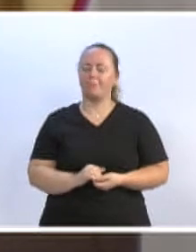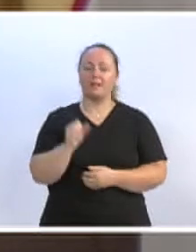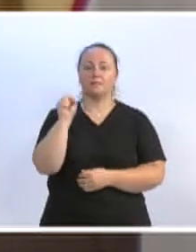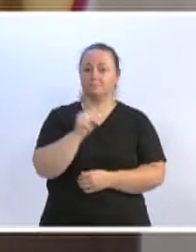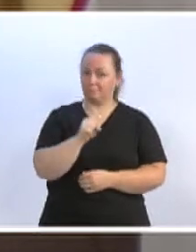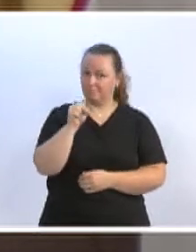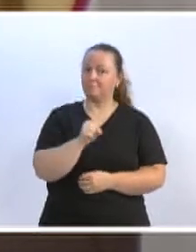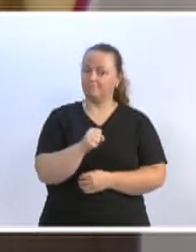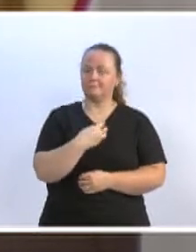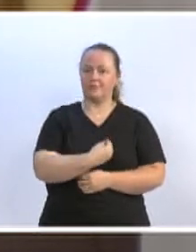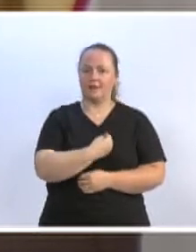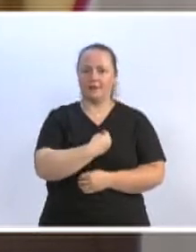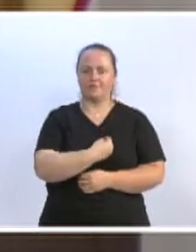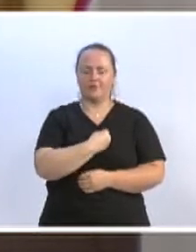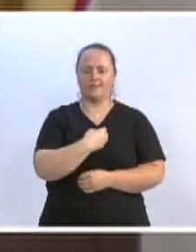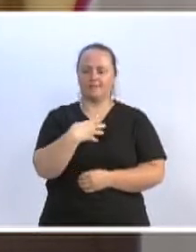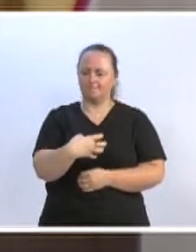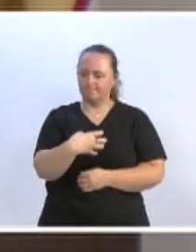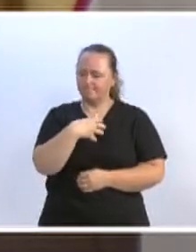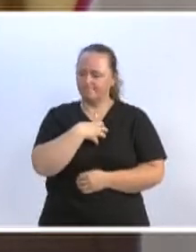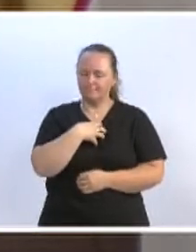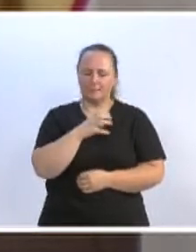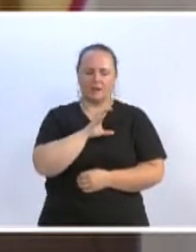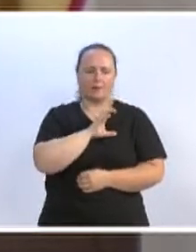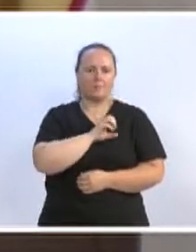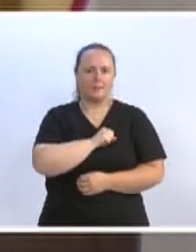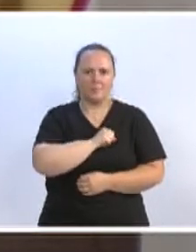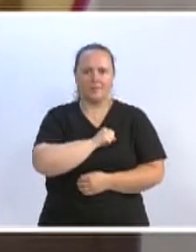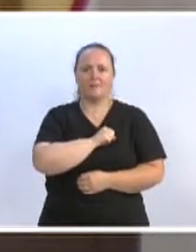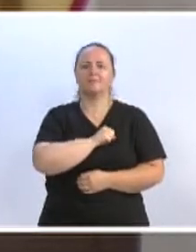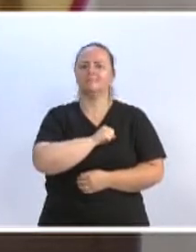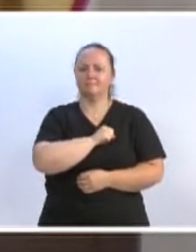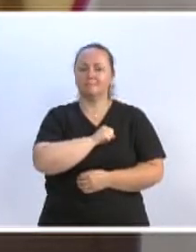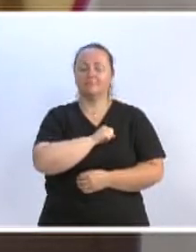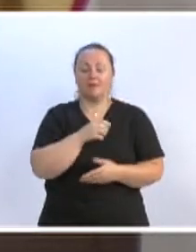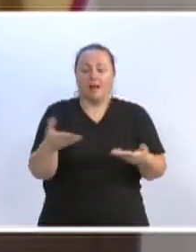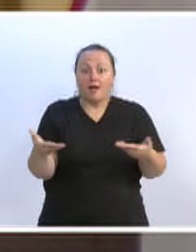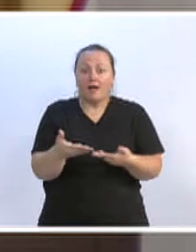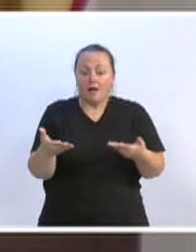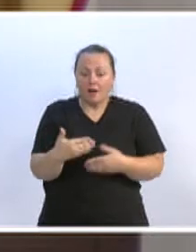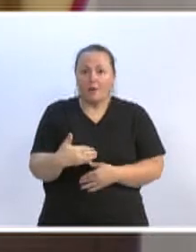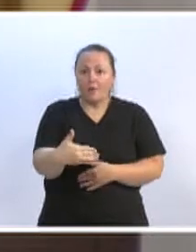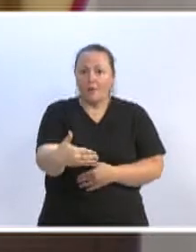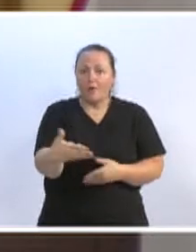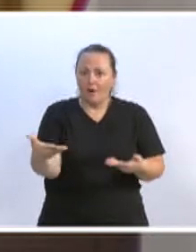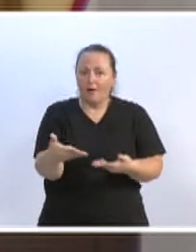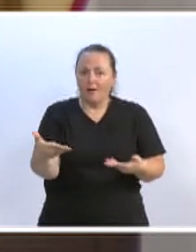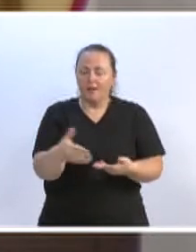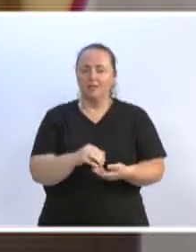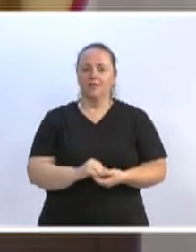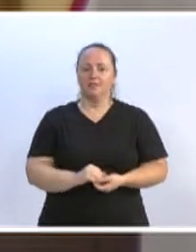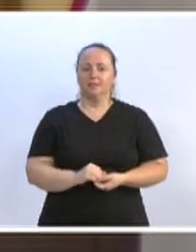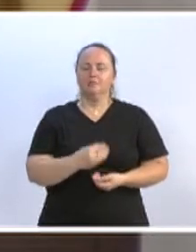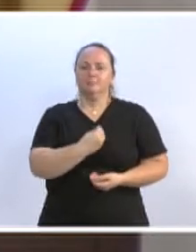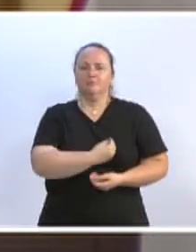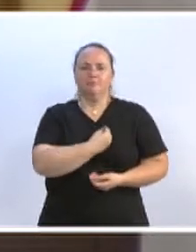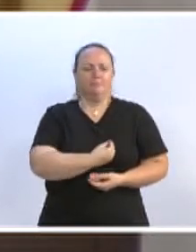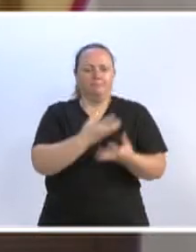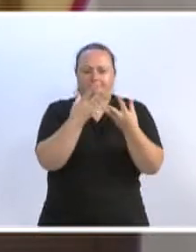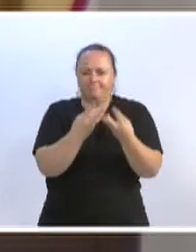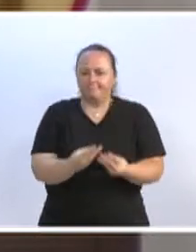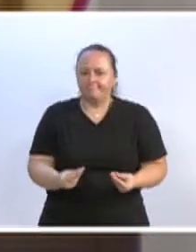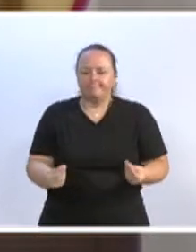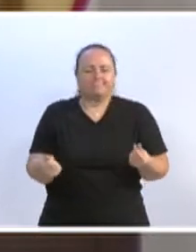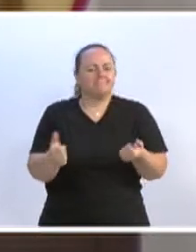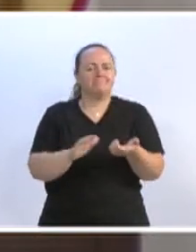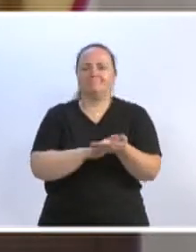e de sentido é vida longa. Não lá, aqui, hoje, na história. Uma vida que não se perde, uma vida que